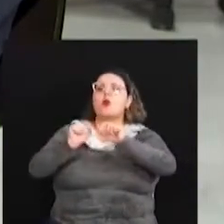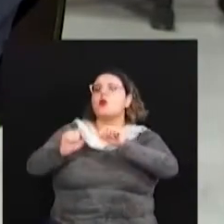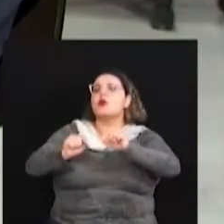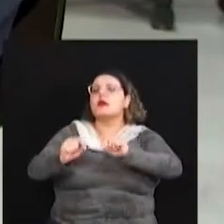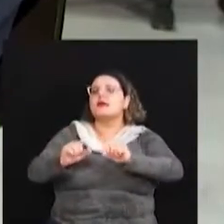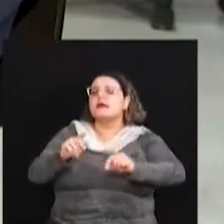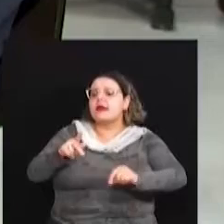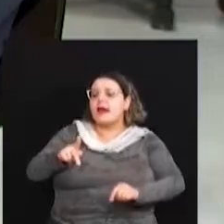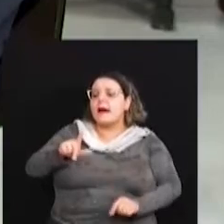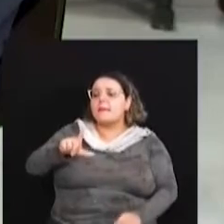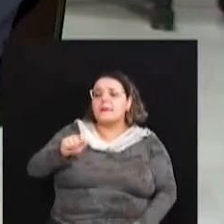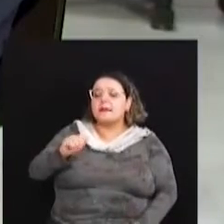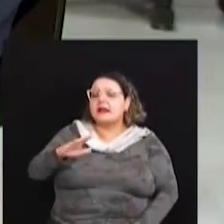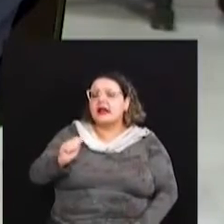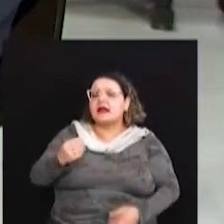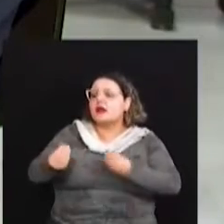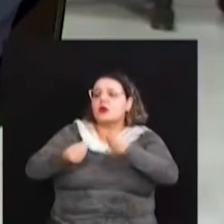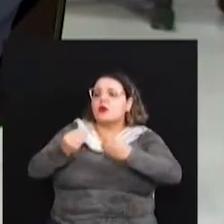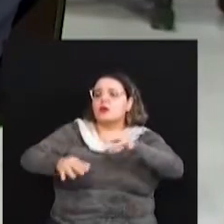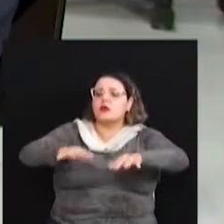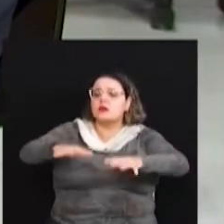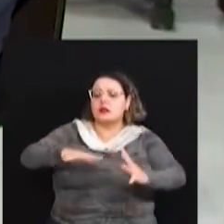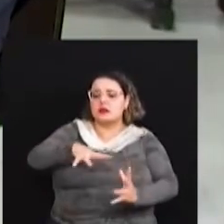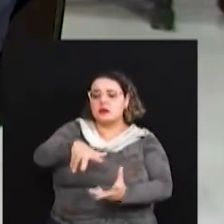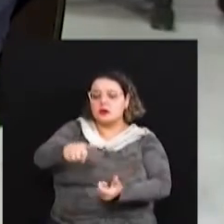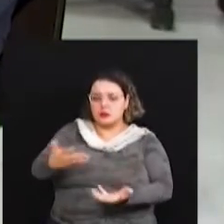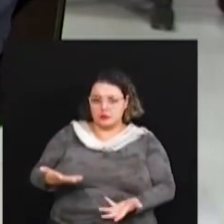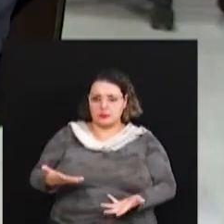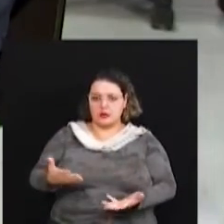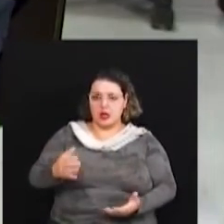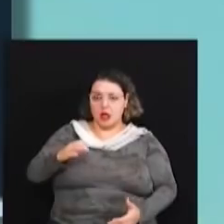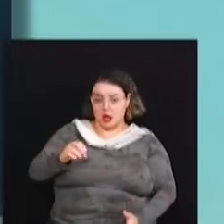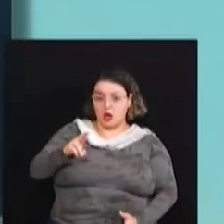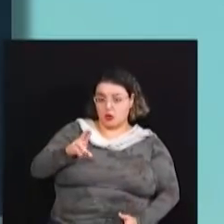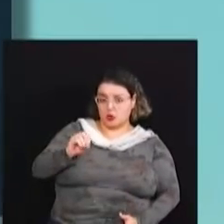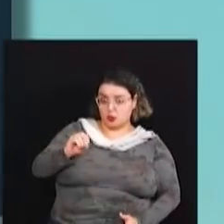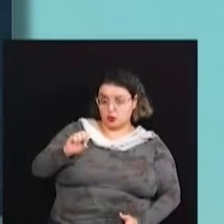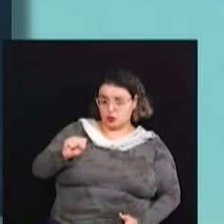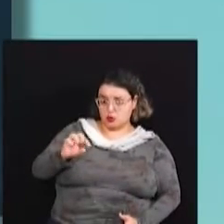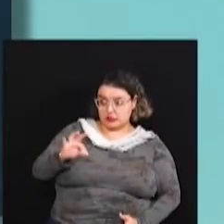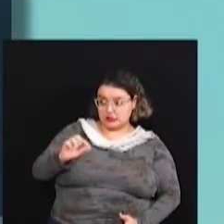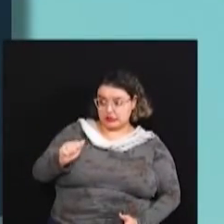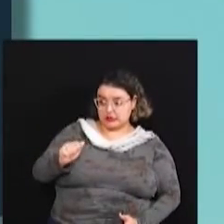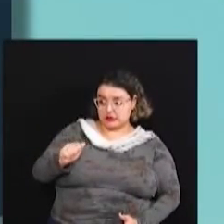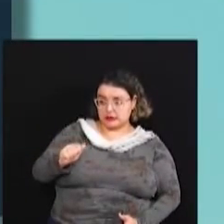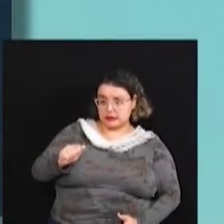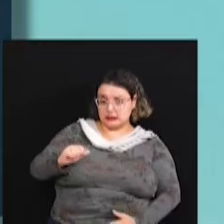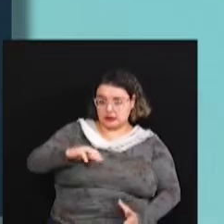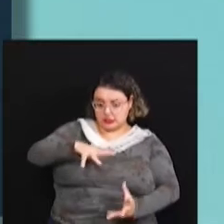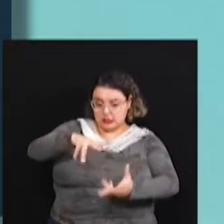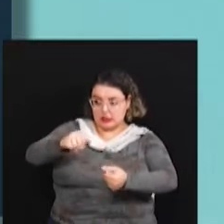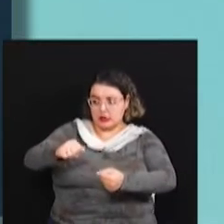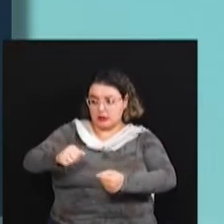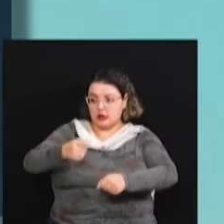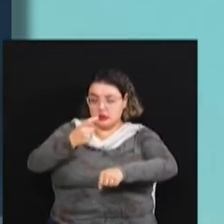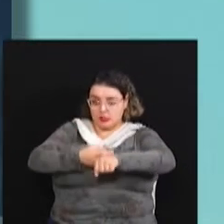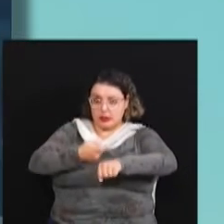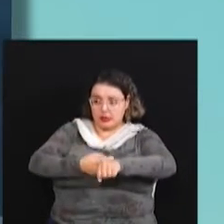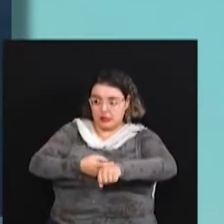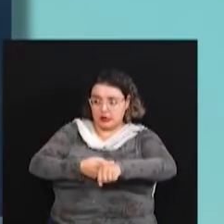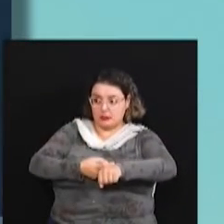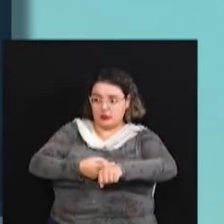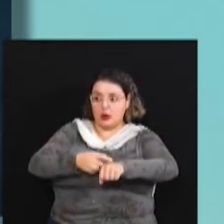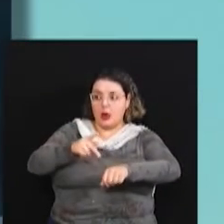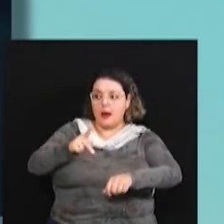essas placas? Como é que elas estão se movimentando no globo? A crosta terrestre, na verdade, ela é rígida, mas ela é formada